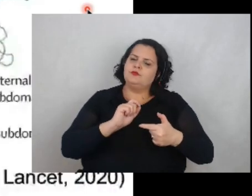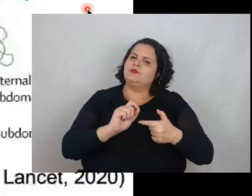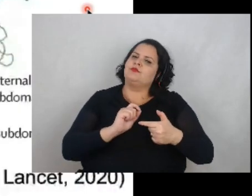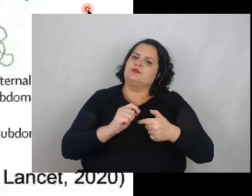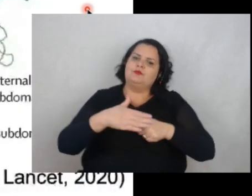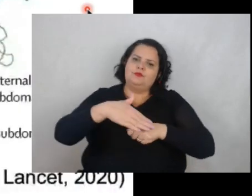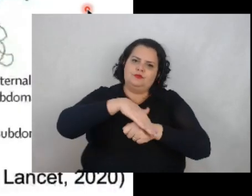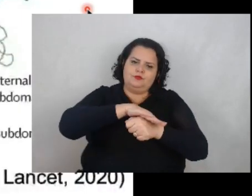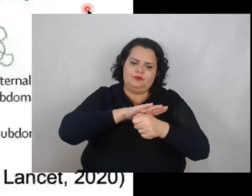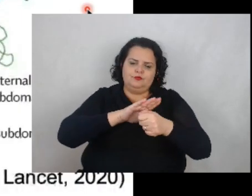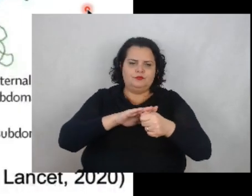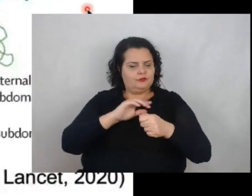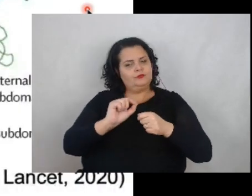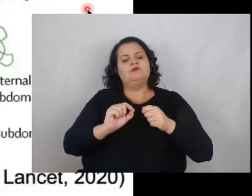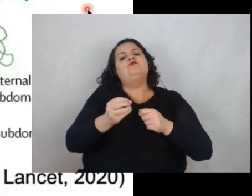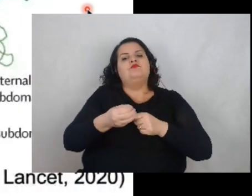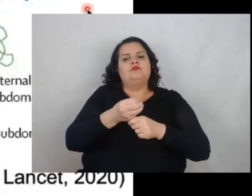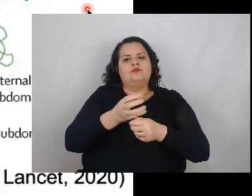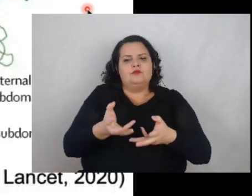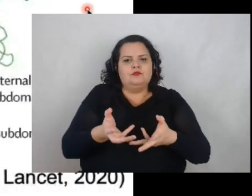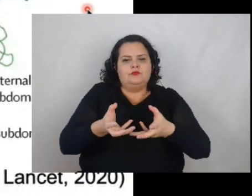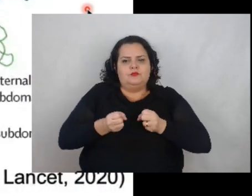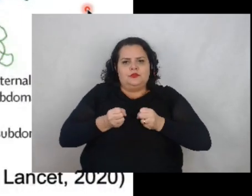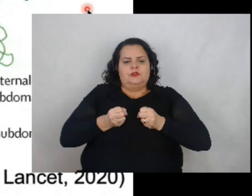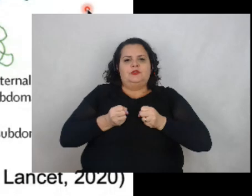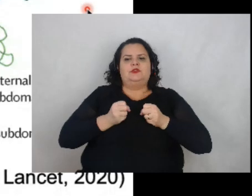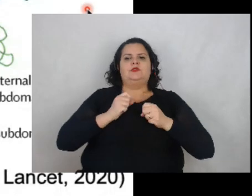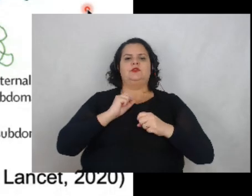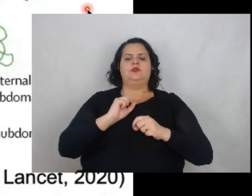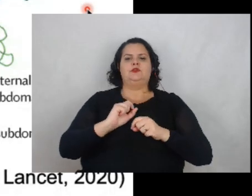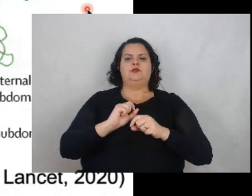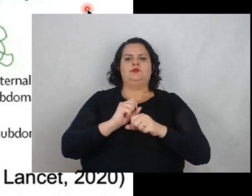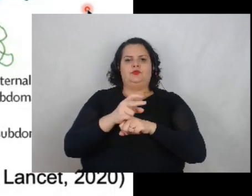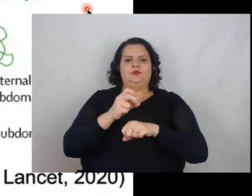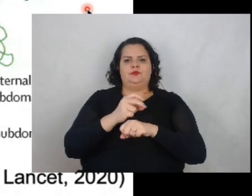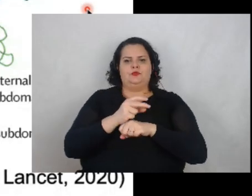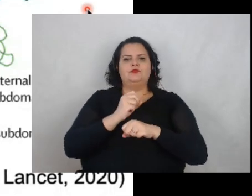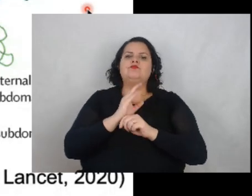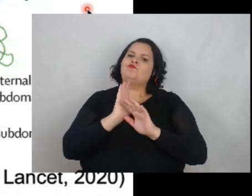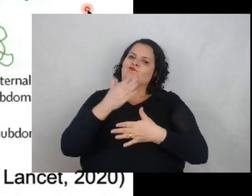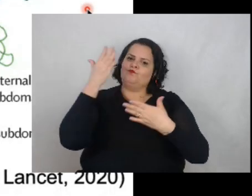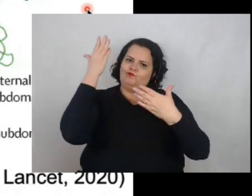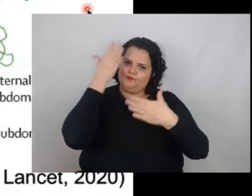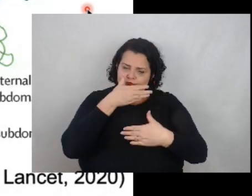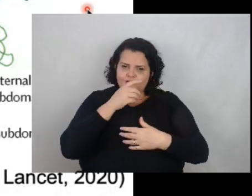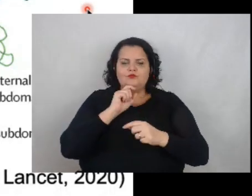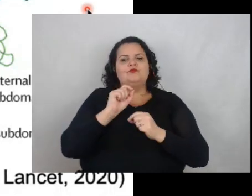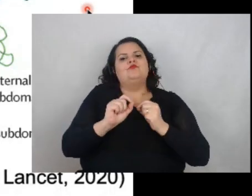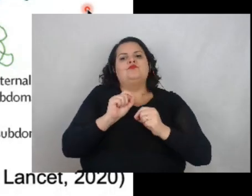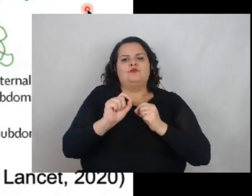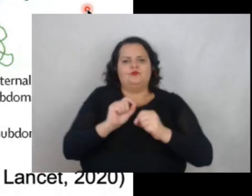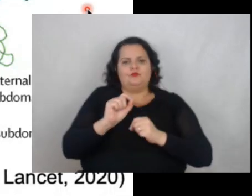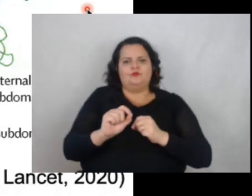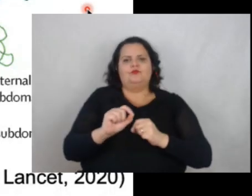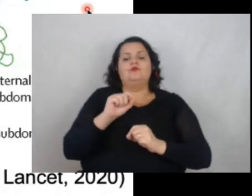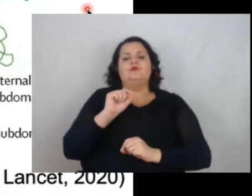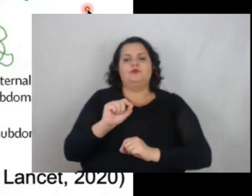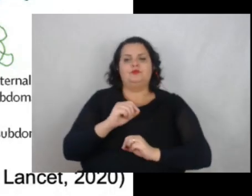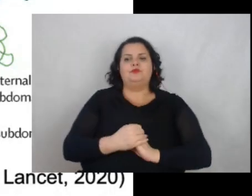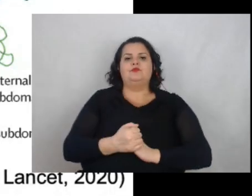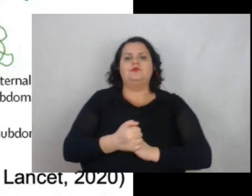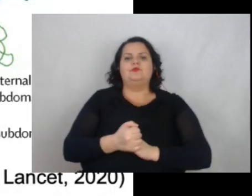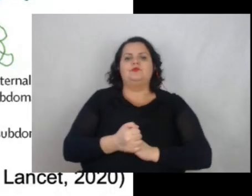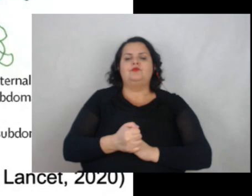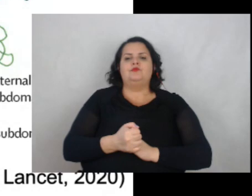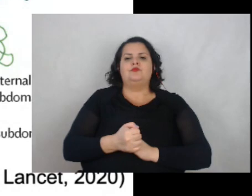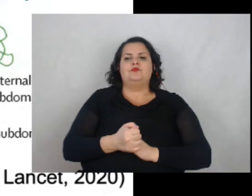hospedeira. Foi comprovado já no estudo publicado na Lancet que apresenta o SARS-CoV,